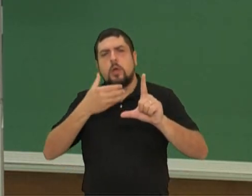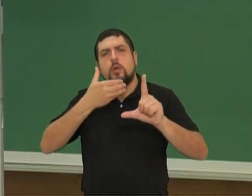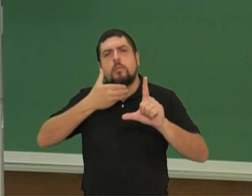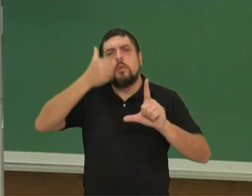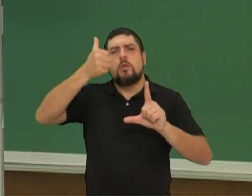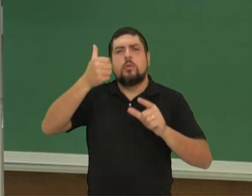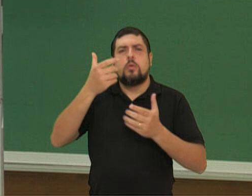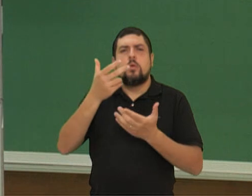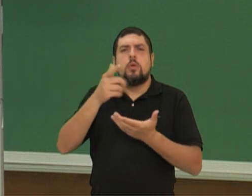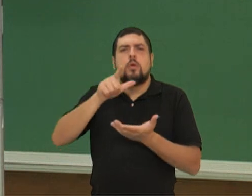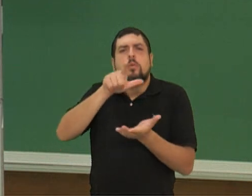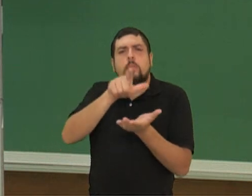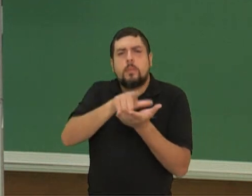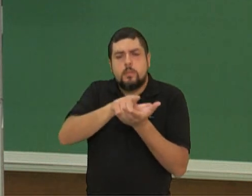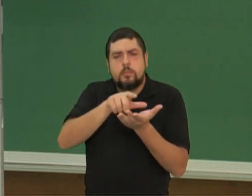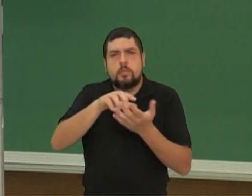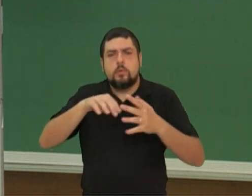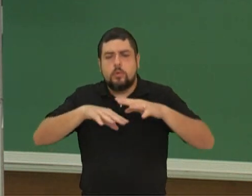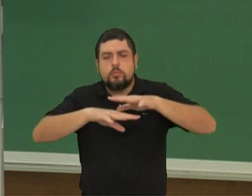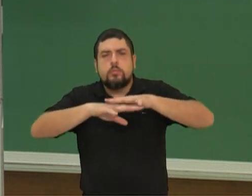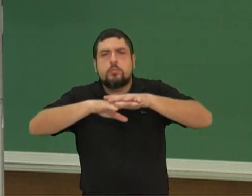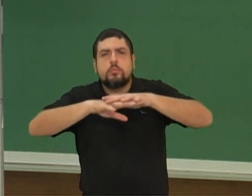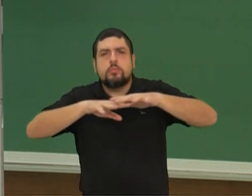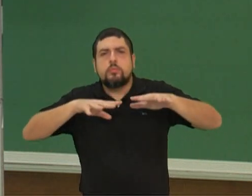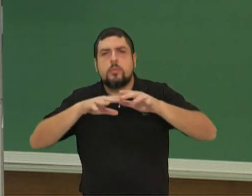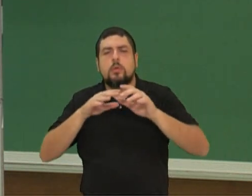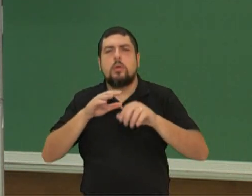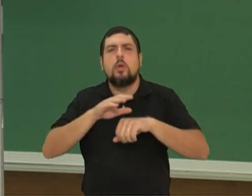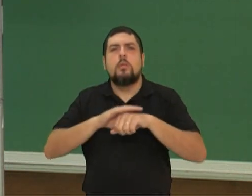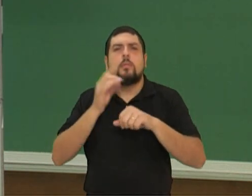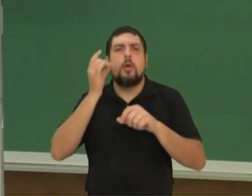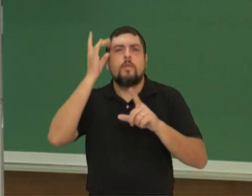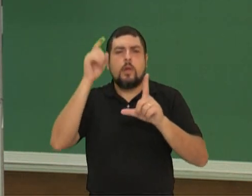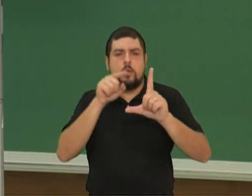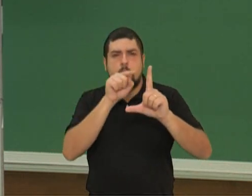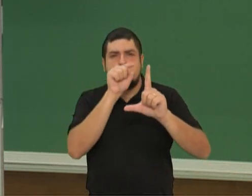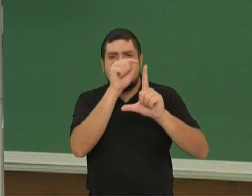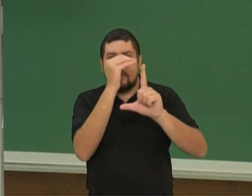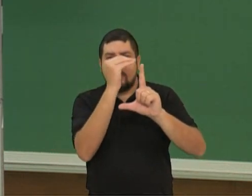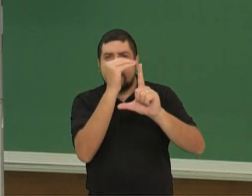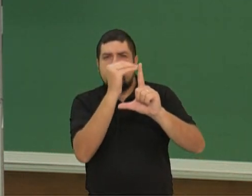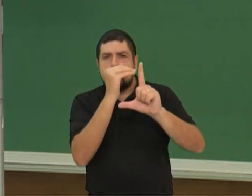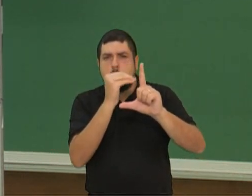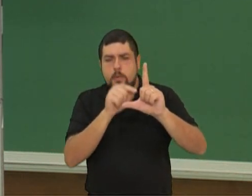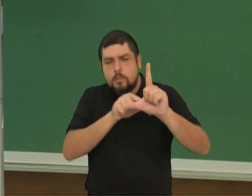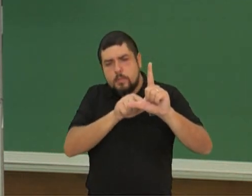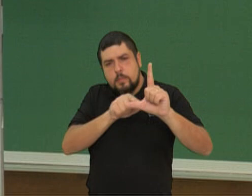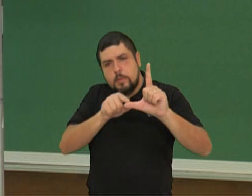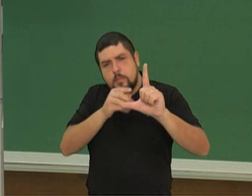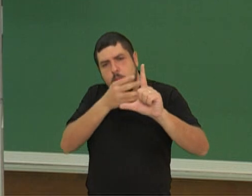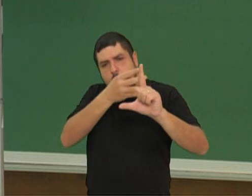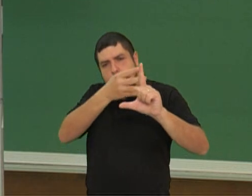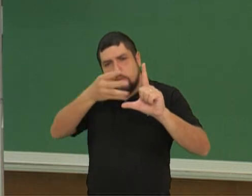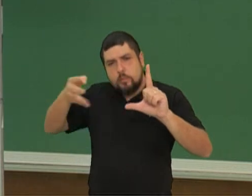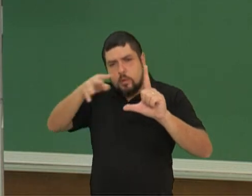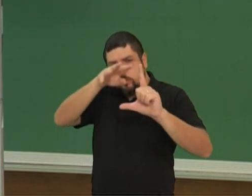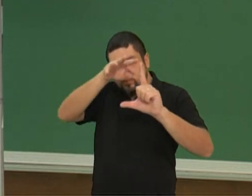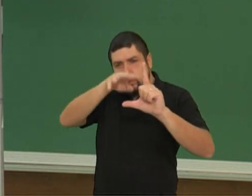quadriculado. Acho que fica mais fácil, né, de você visualizar a proporção desse crescimento ou decrescimento da